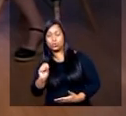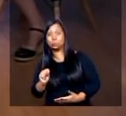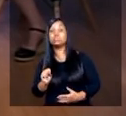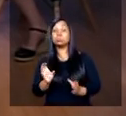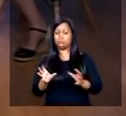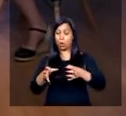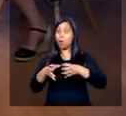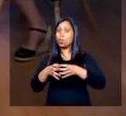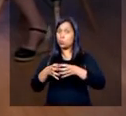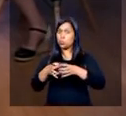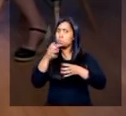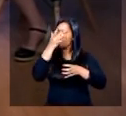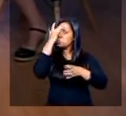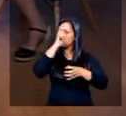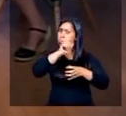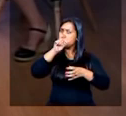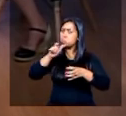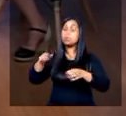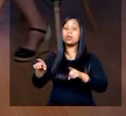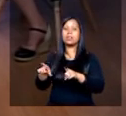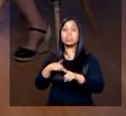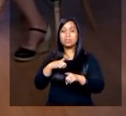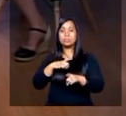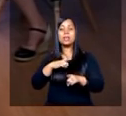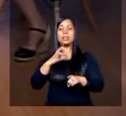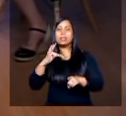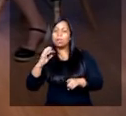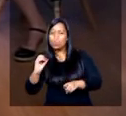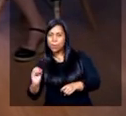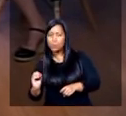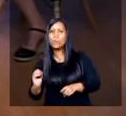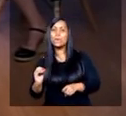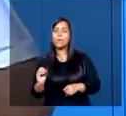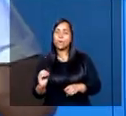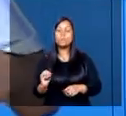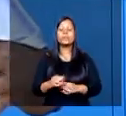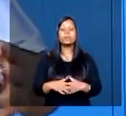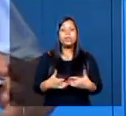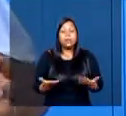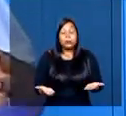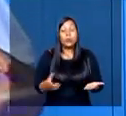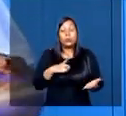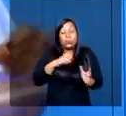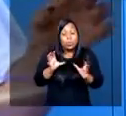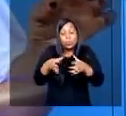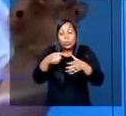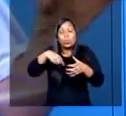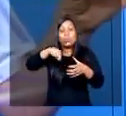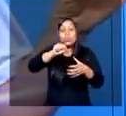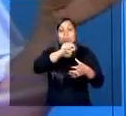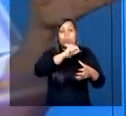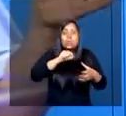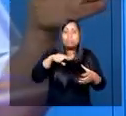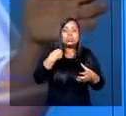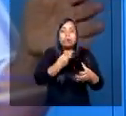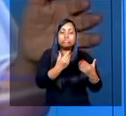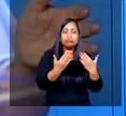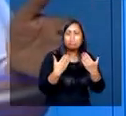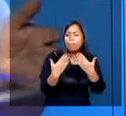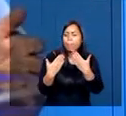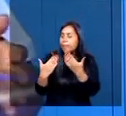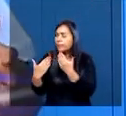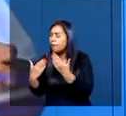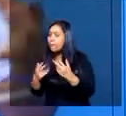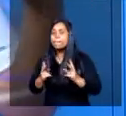bem extensa, né? A gente tem a TO, que é a terapeuta ocupacional, que é a Zósima. Então, a gente tem uma equipe que a gente vai se comunicando, e tudo